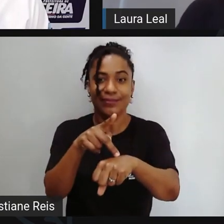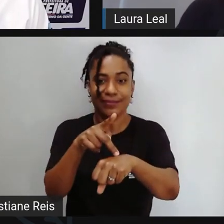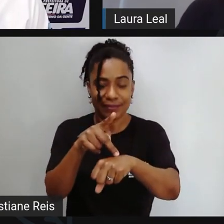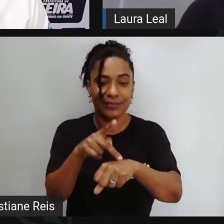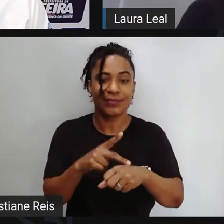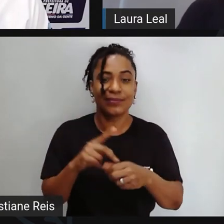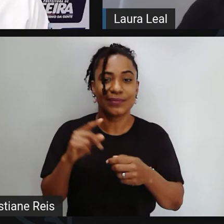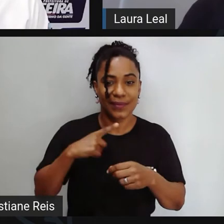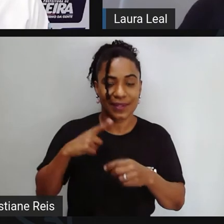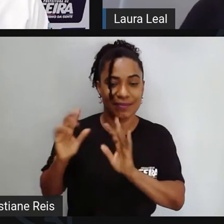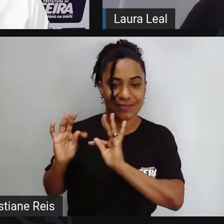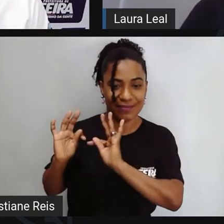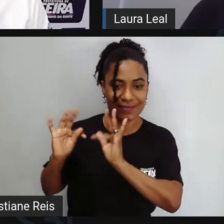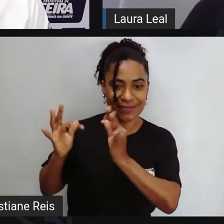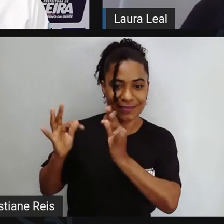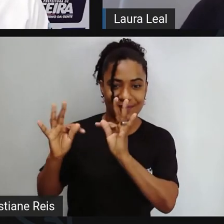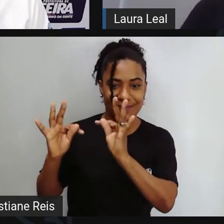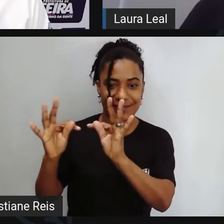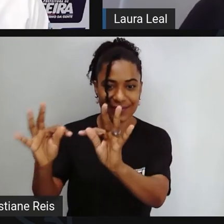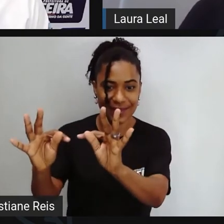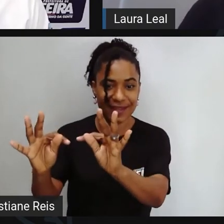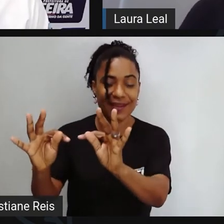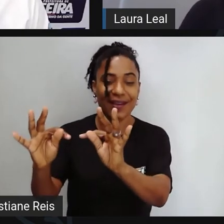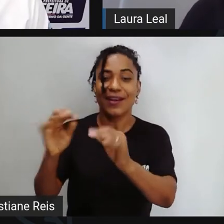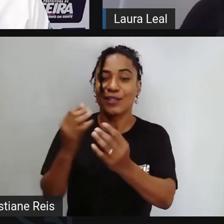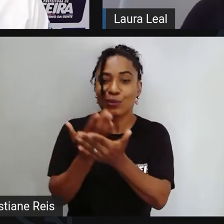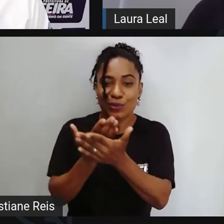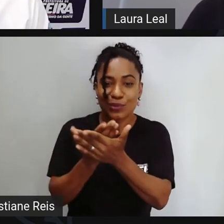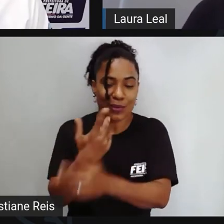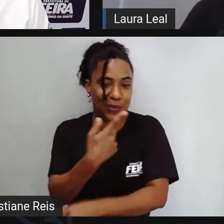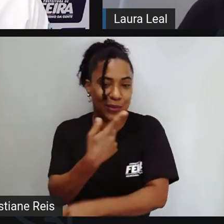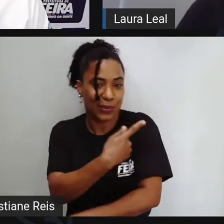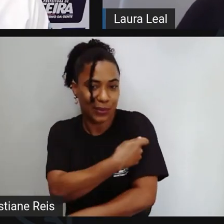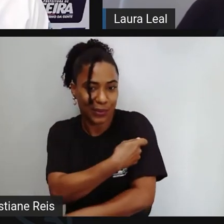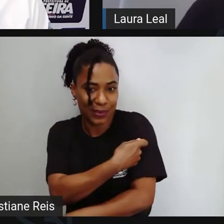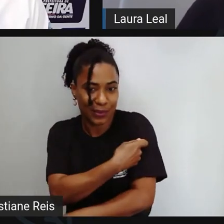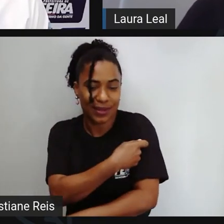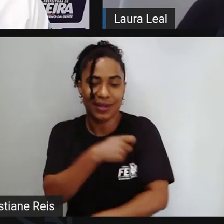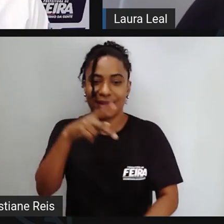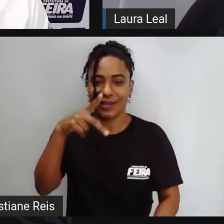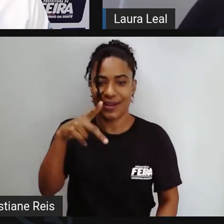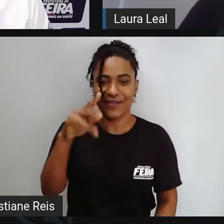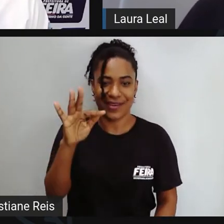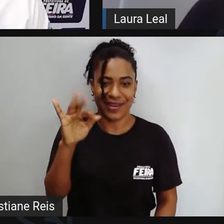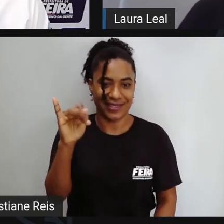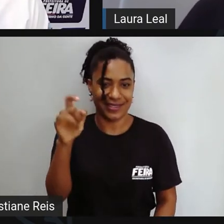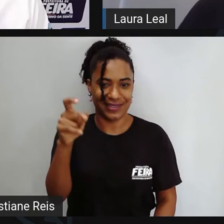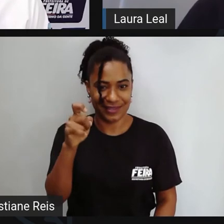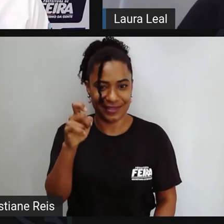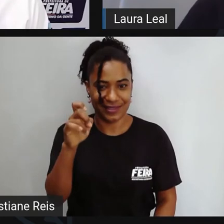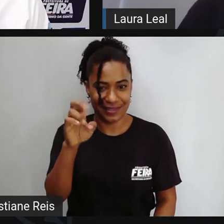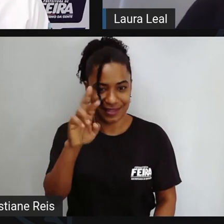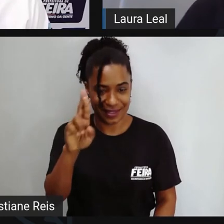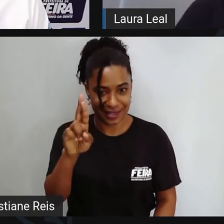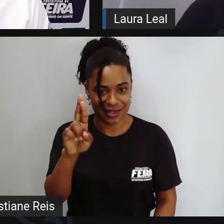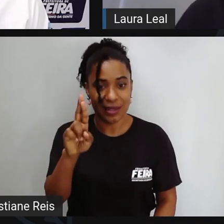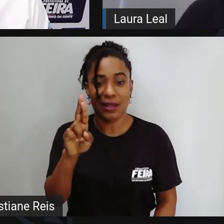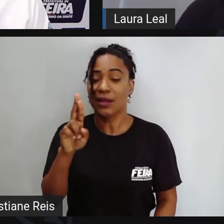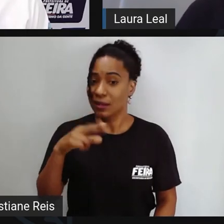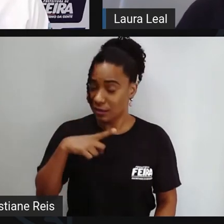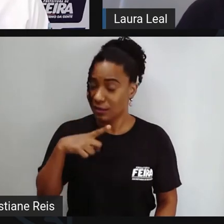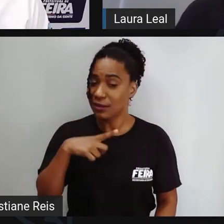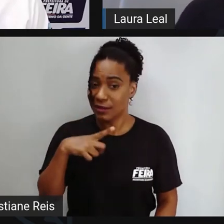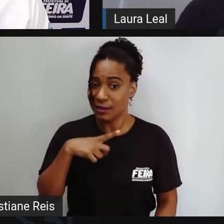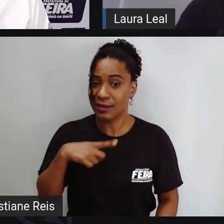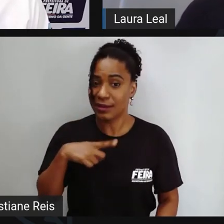para o desenvolvimento da vacina da Pfizer, a vacina de mRNA. Então, também foi uma mulher. É importante salientar